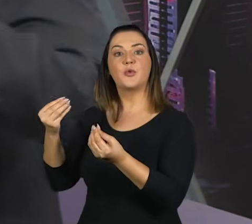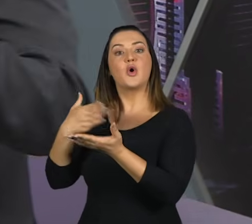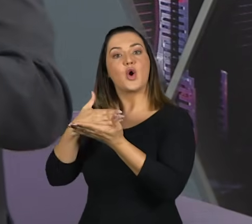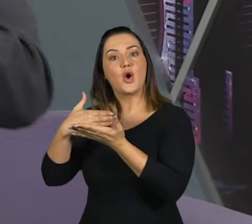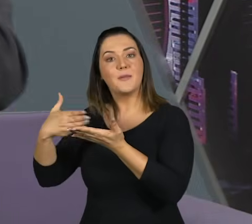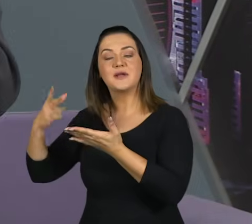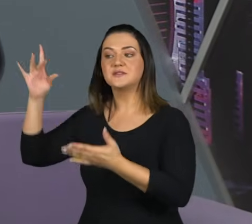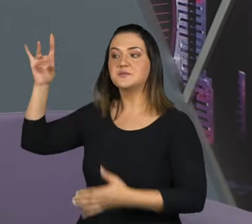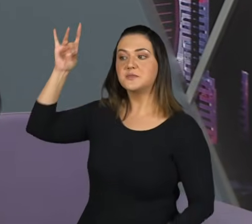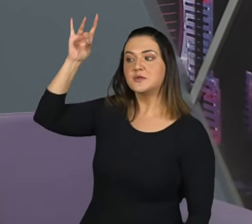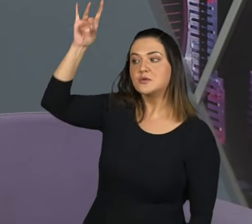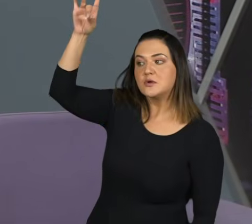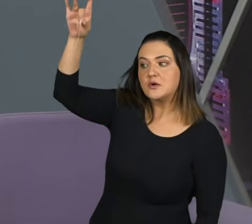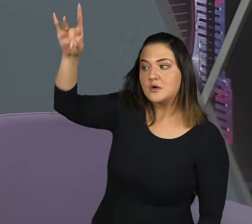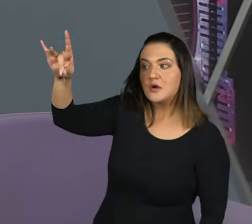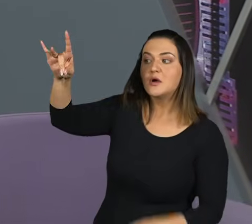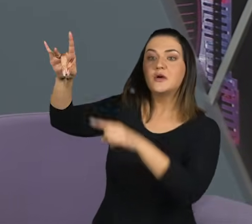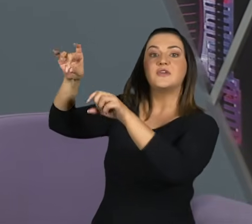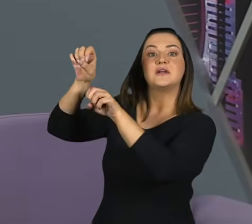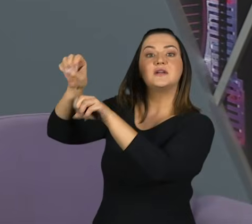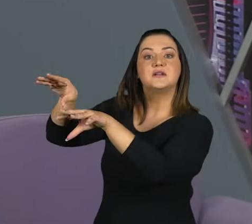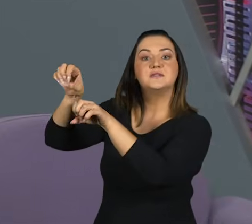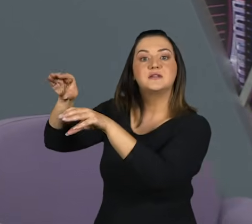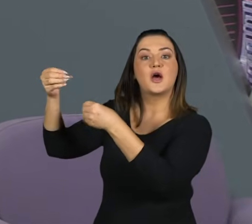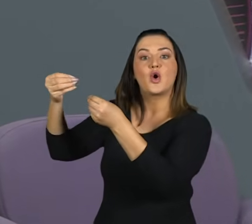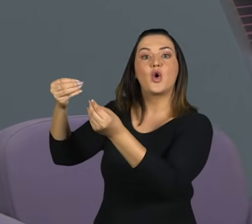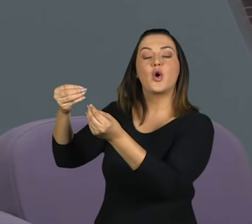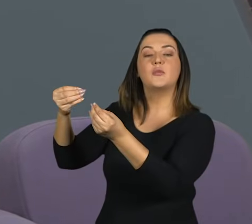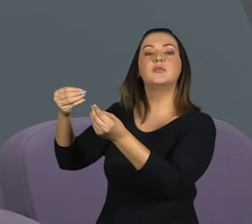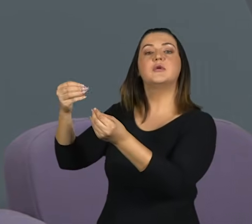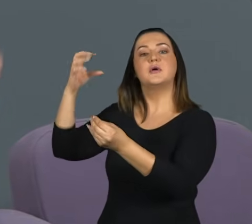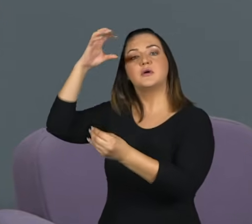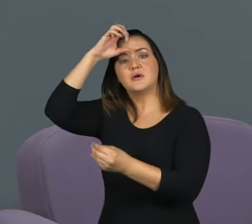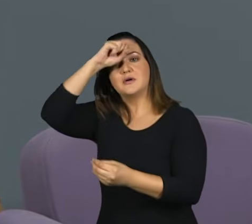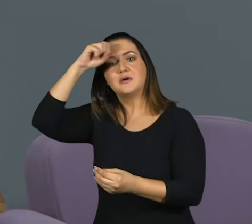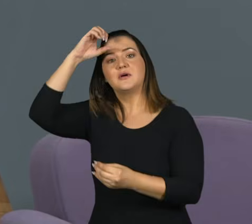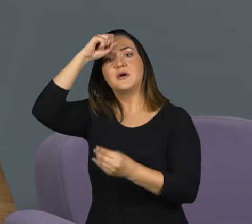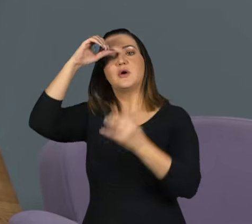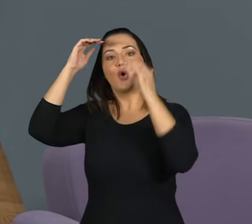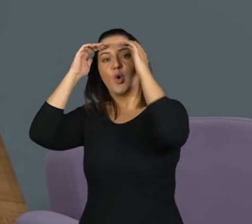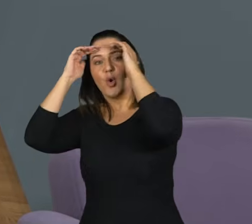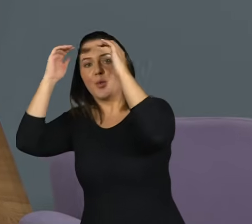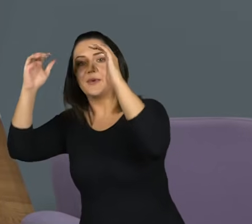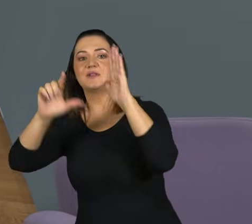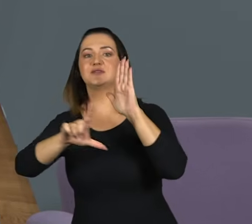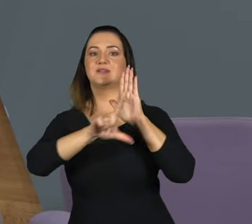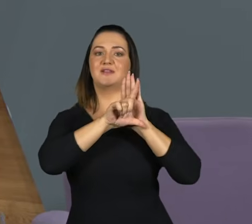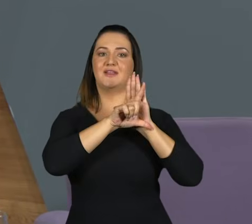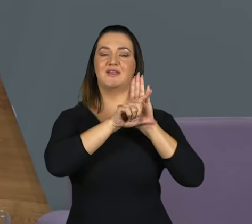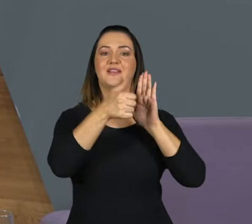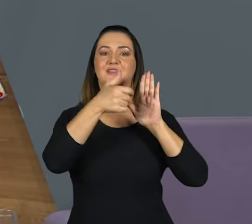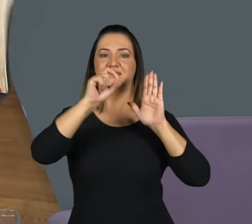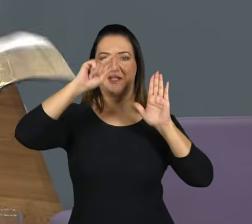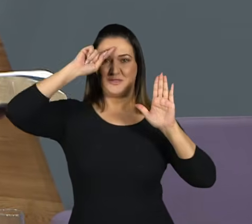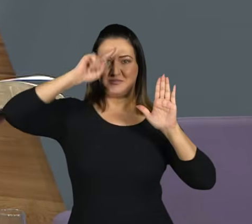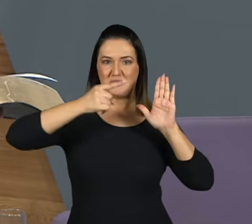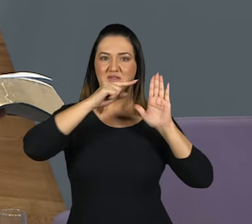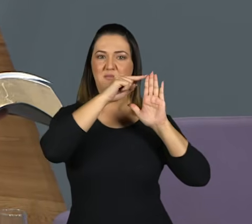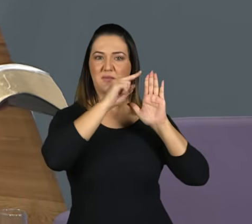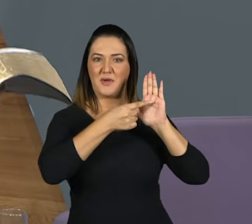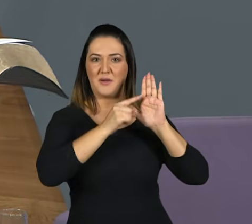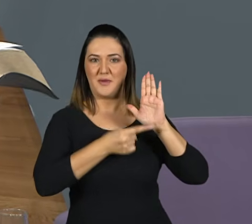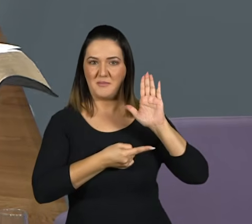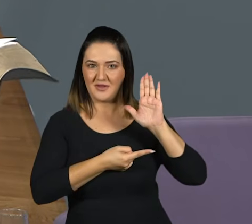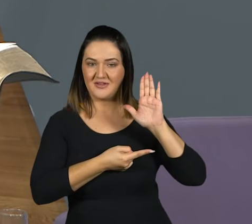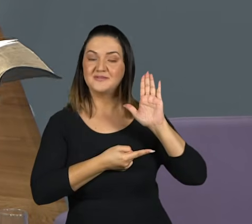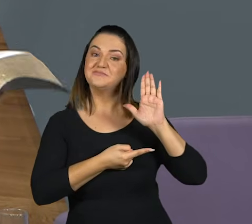ela passa a obedecer os 10 mandamentos, porque pecado é a transgressão da lei, é a transgressão dos 10 mandamentos, como diz aqui